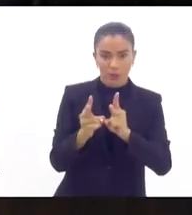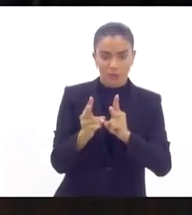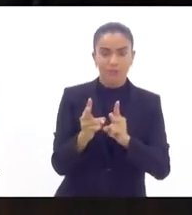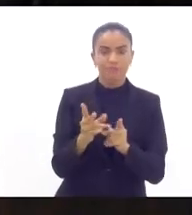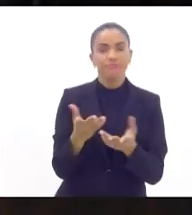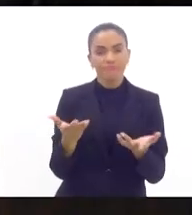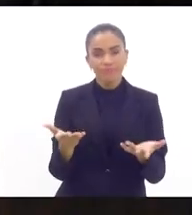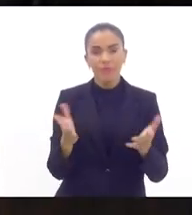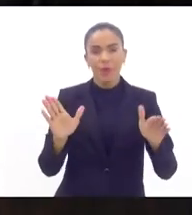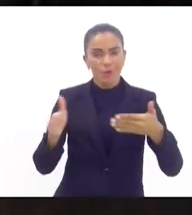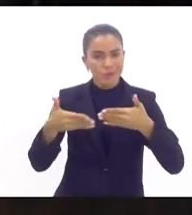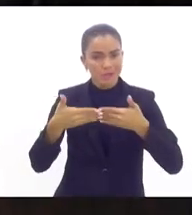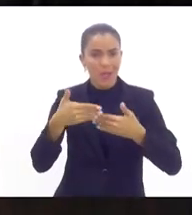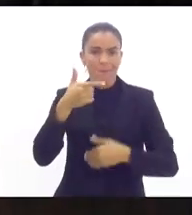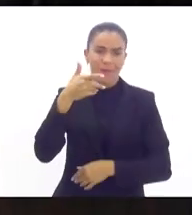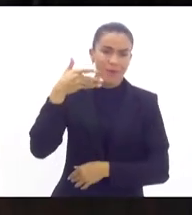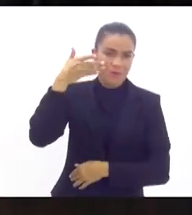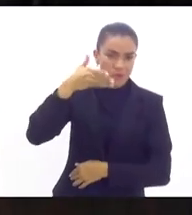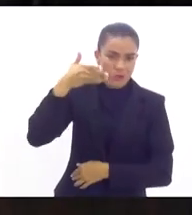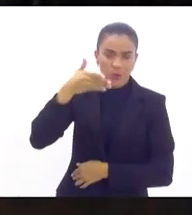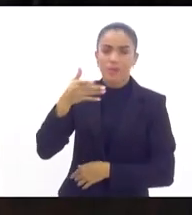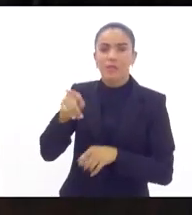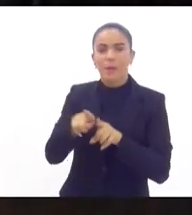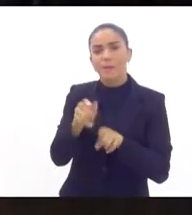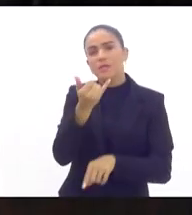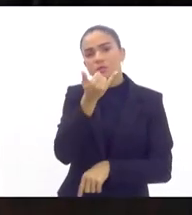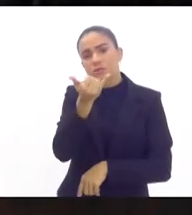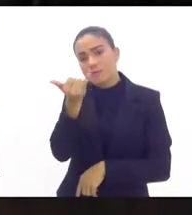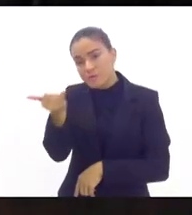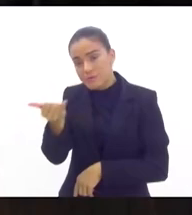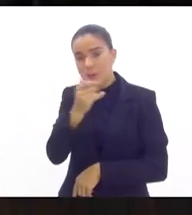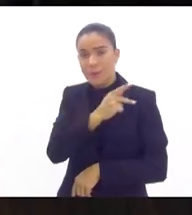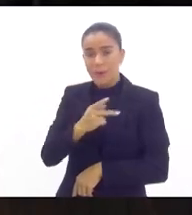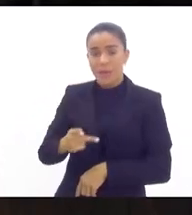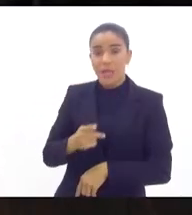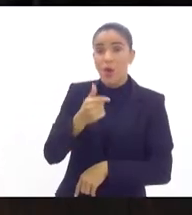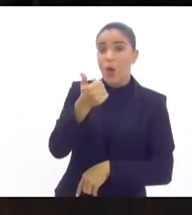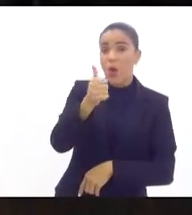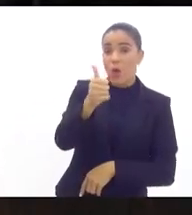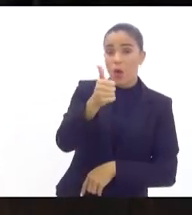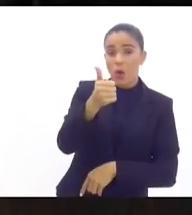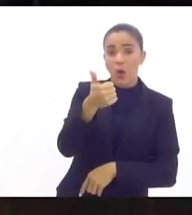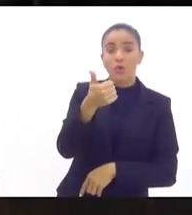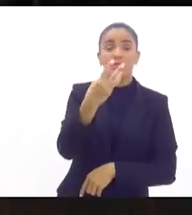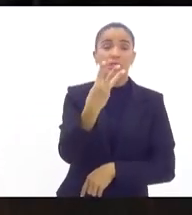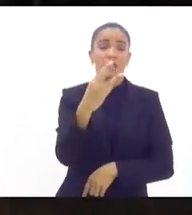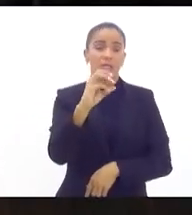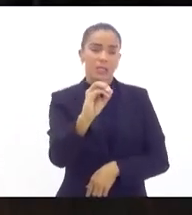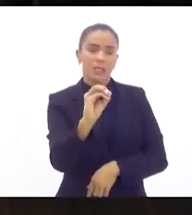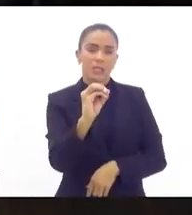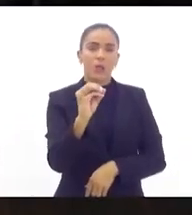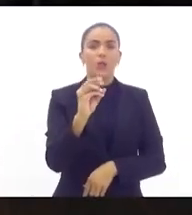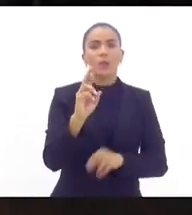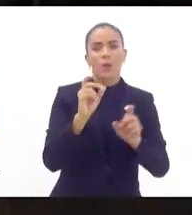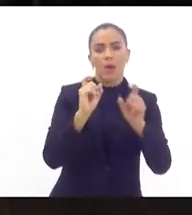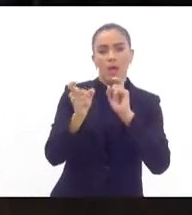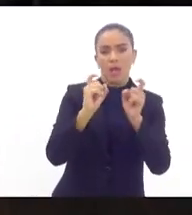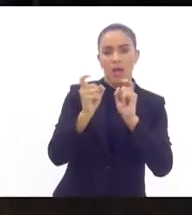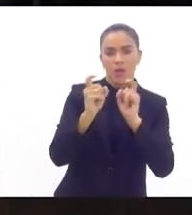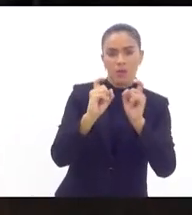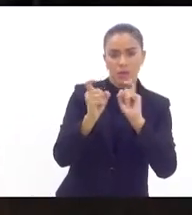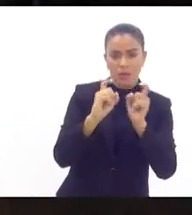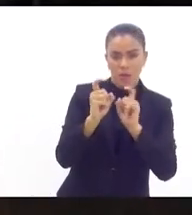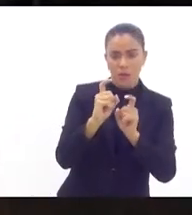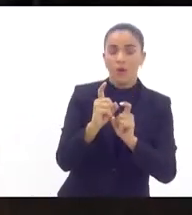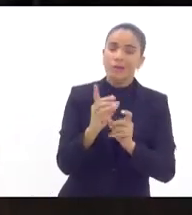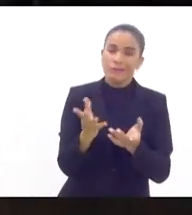eu quero encerrar aqui quero pedir desculpas a vossa excelência mas as 11:30 eu tenho uma reunião na presidência não vou poder ficar até o fim